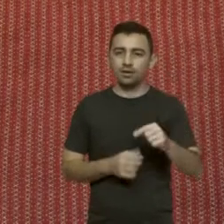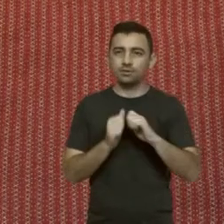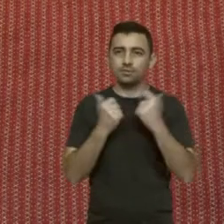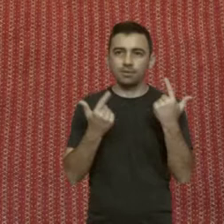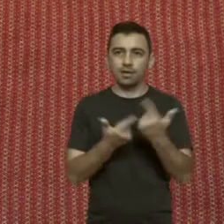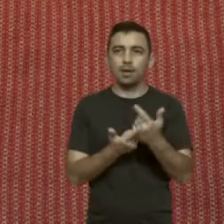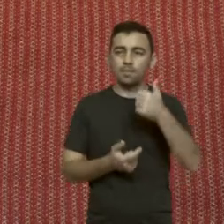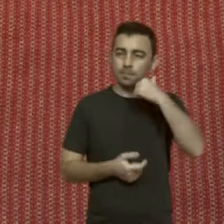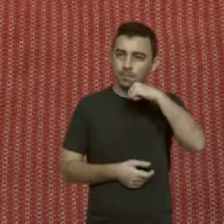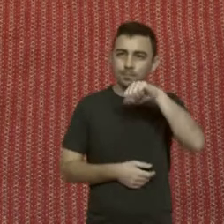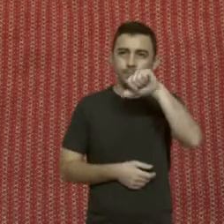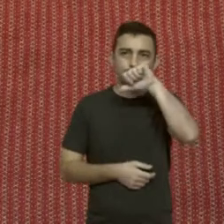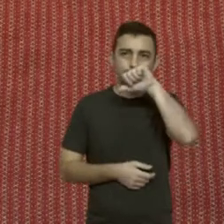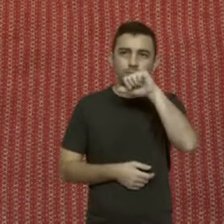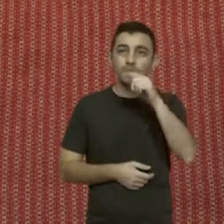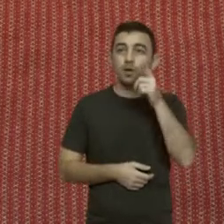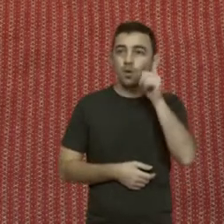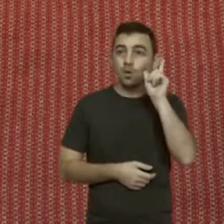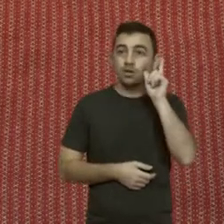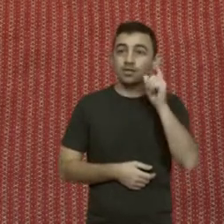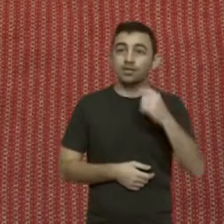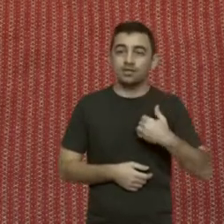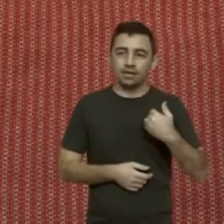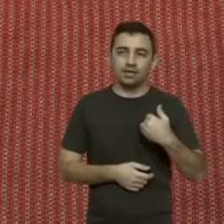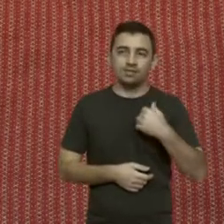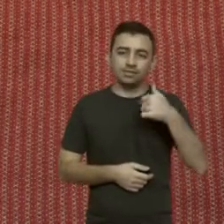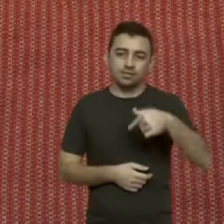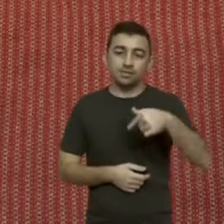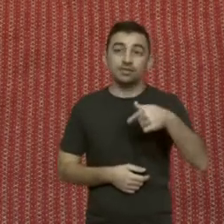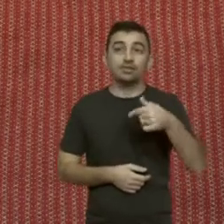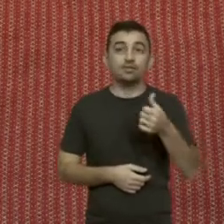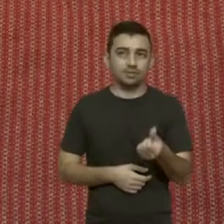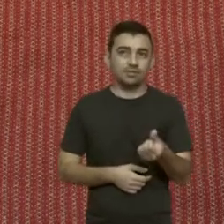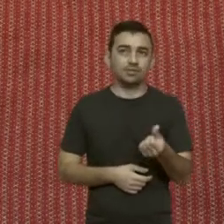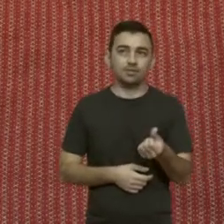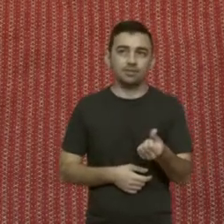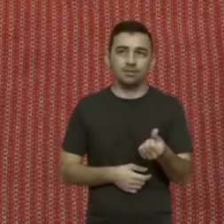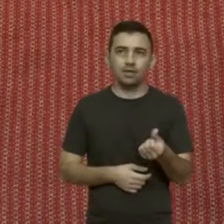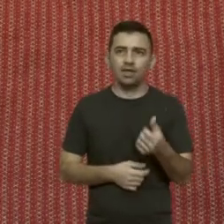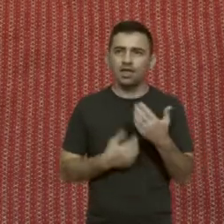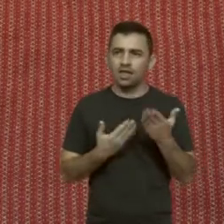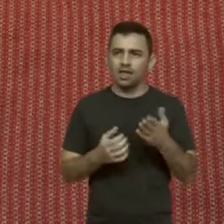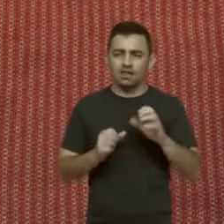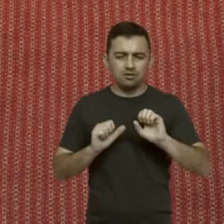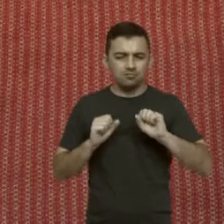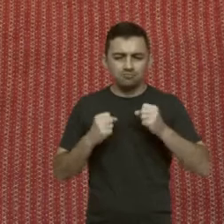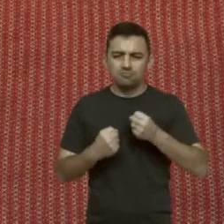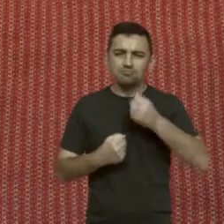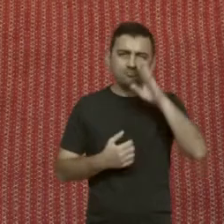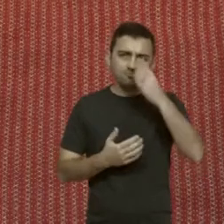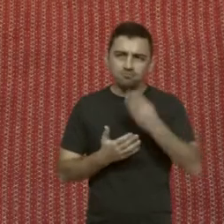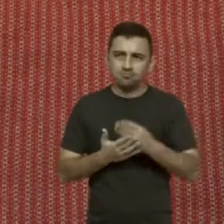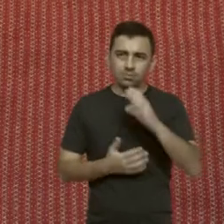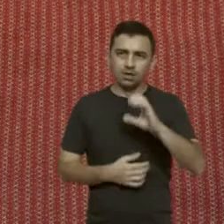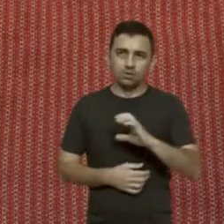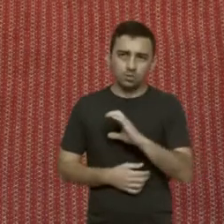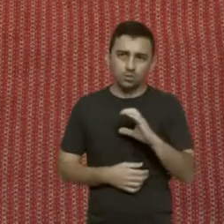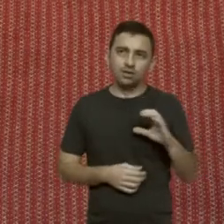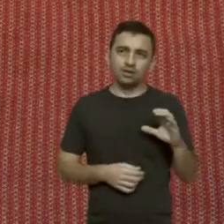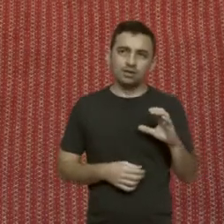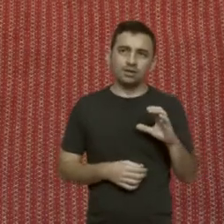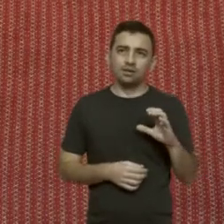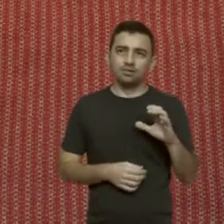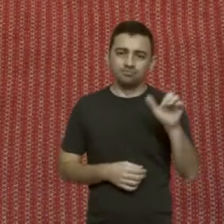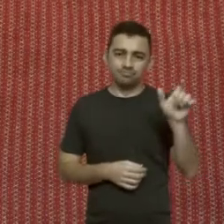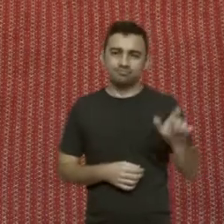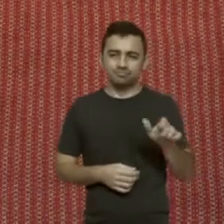mãe. No dia de ontem, completando 76 anos de idade. Muito devota, muito católica,